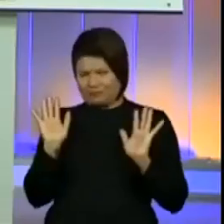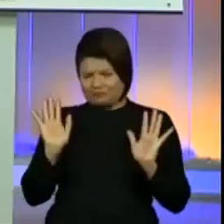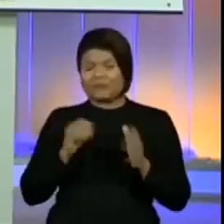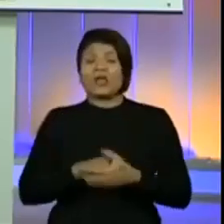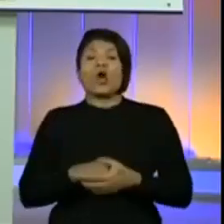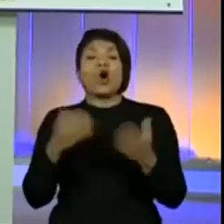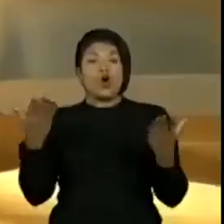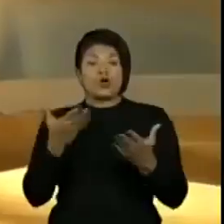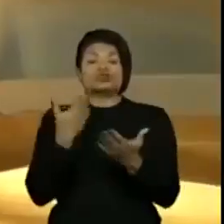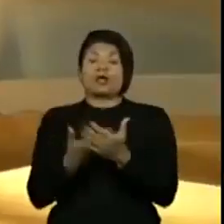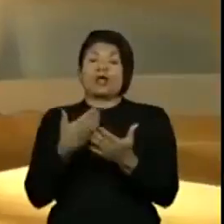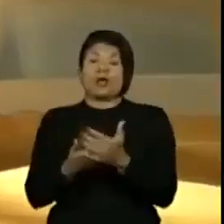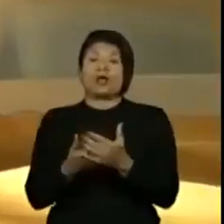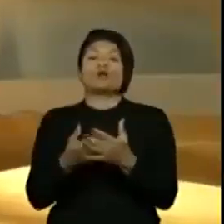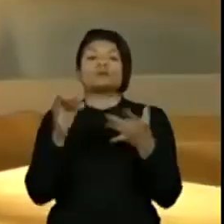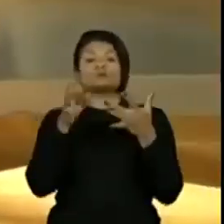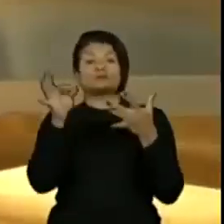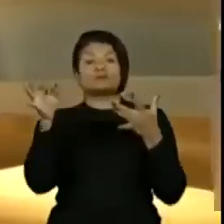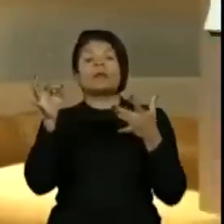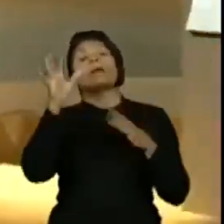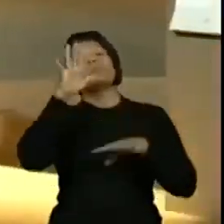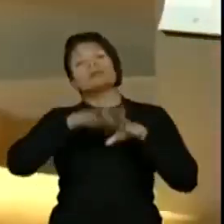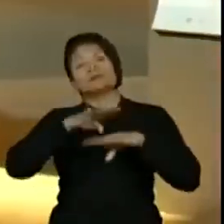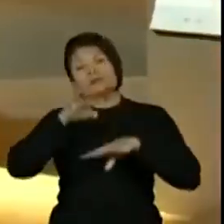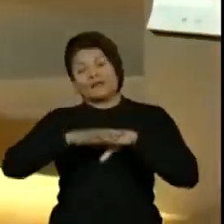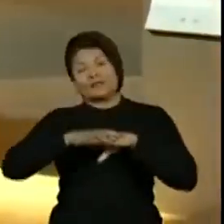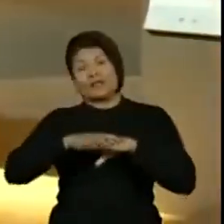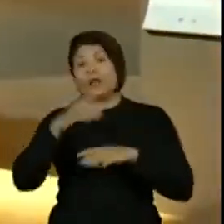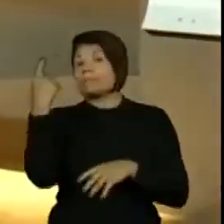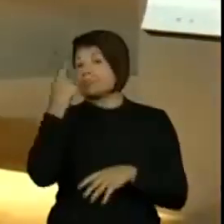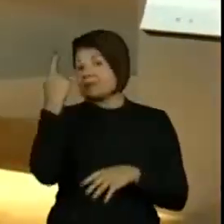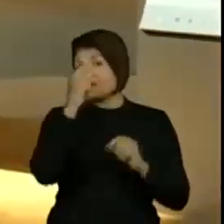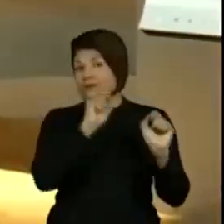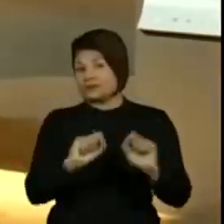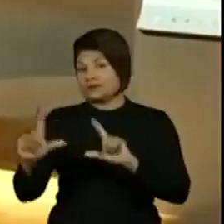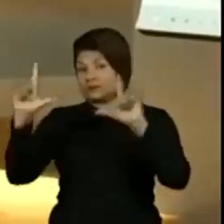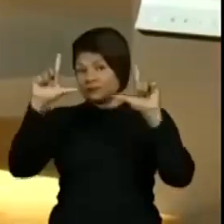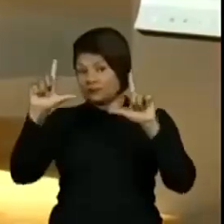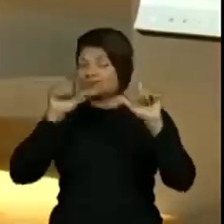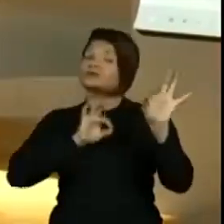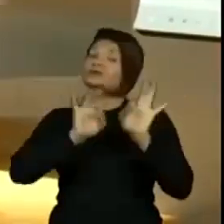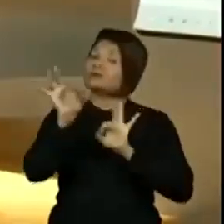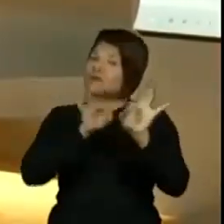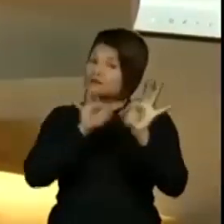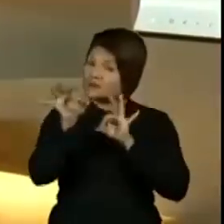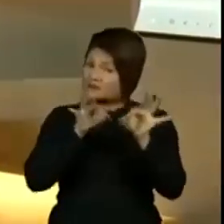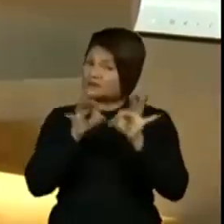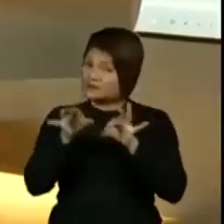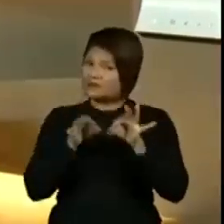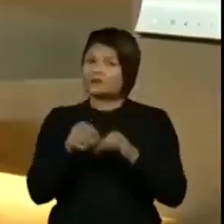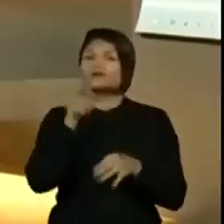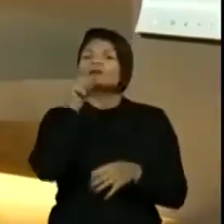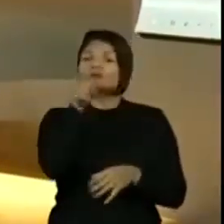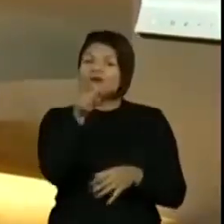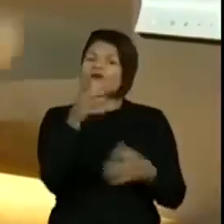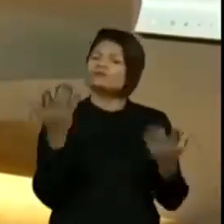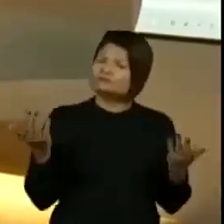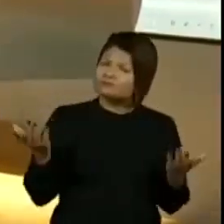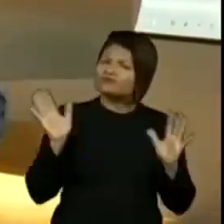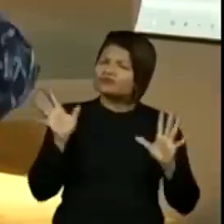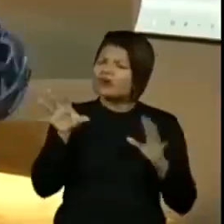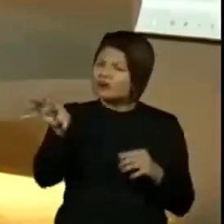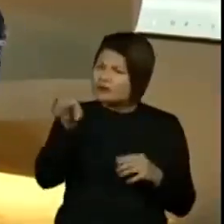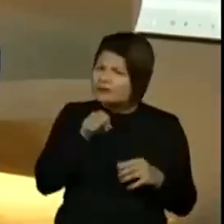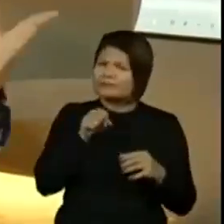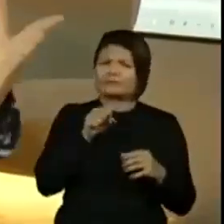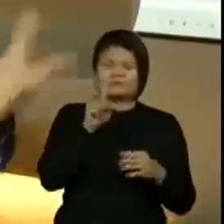e preparem-se, já sabem, primeiro slide, organização. Então, separa aquele seu